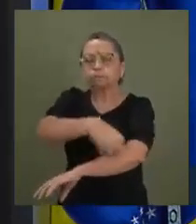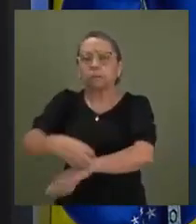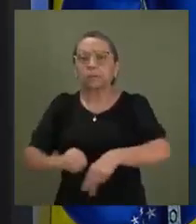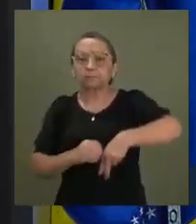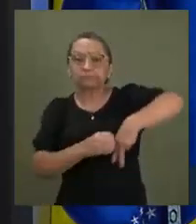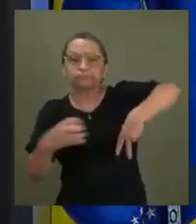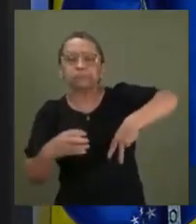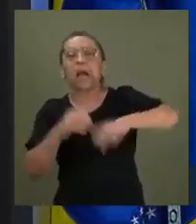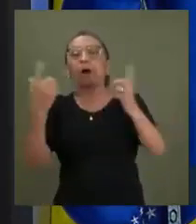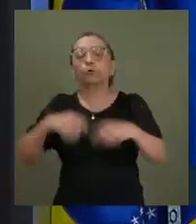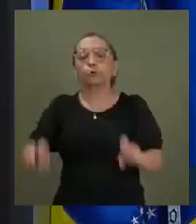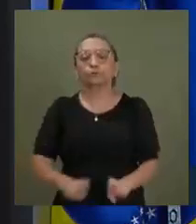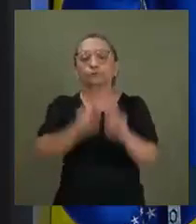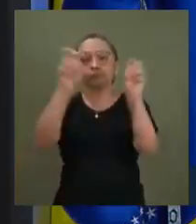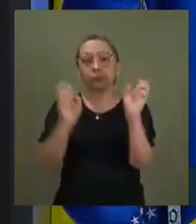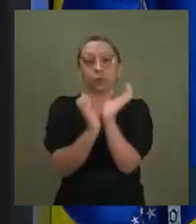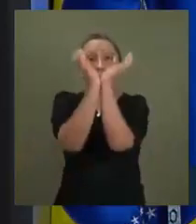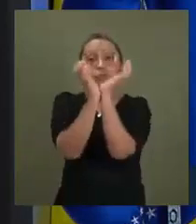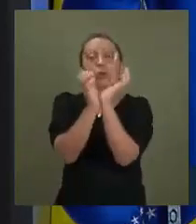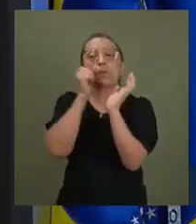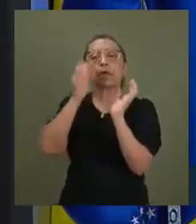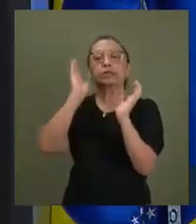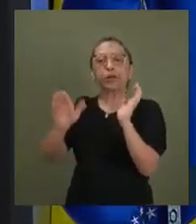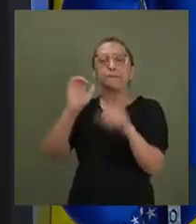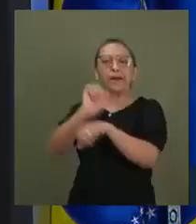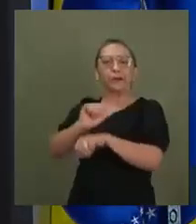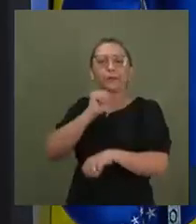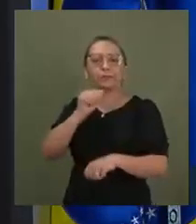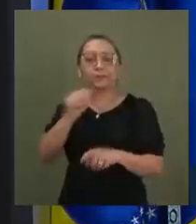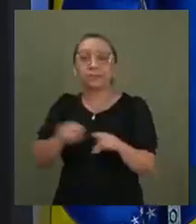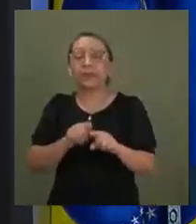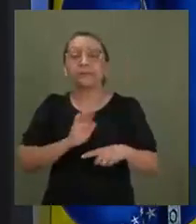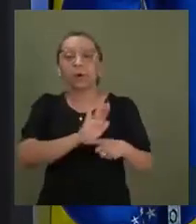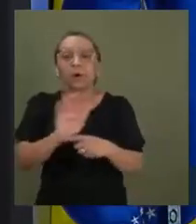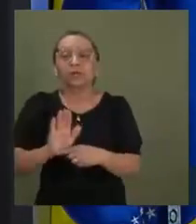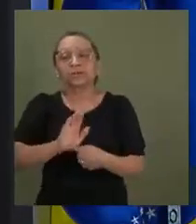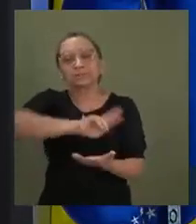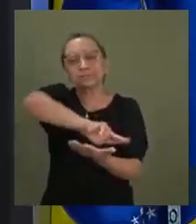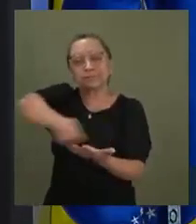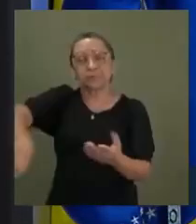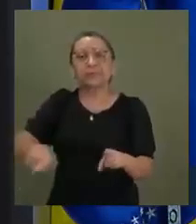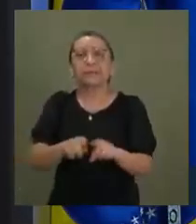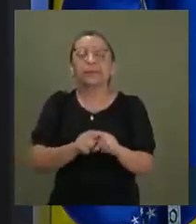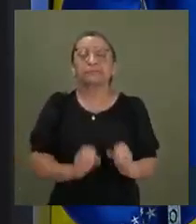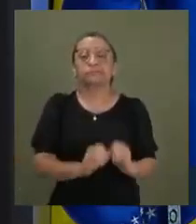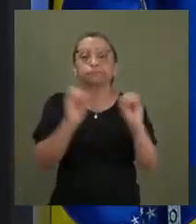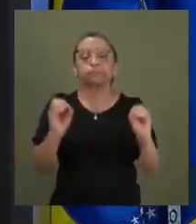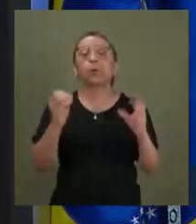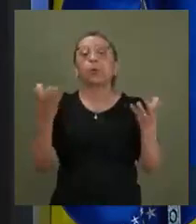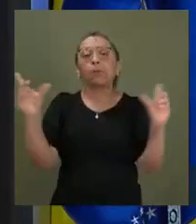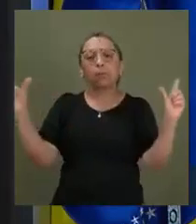de mulher já menopausada. Aqui mostra também vasculite linfocítica do testículo, com